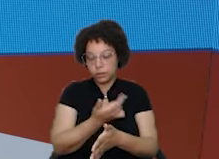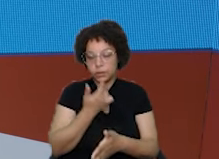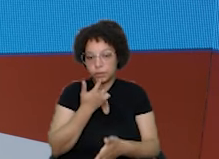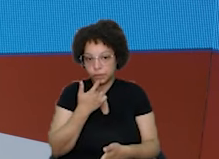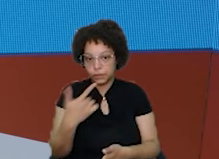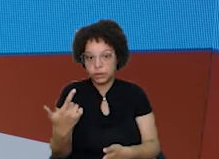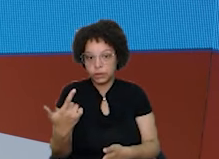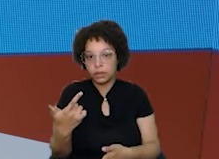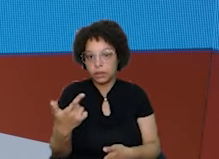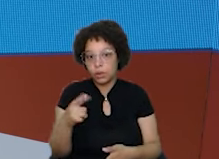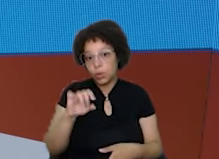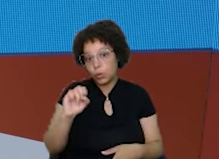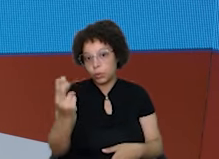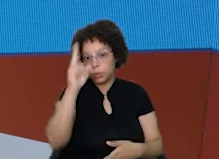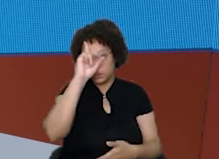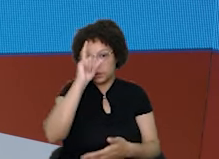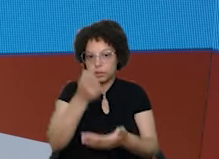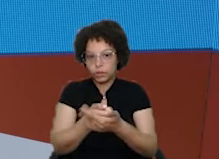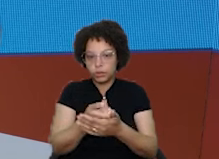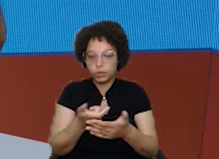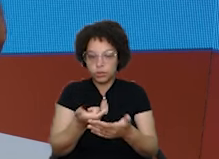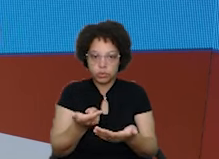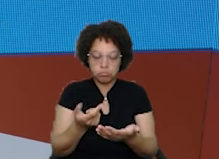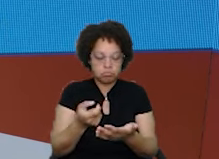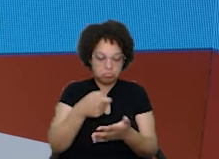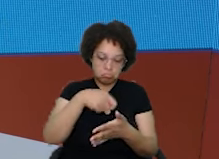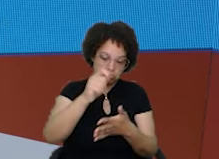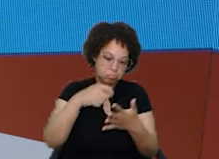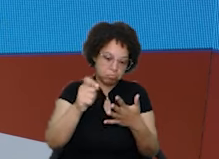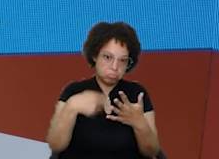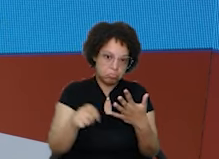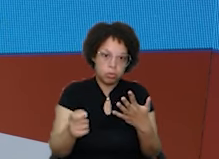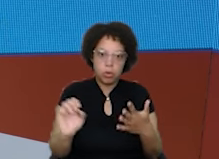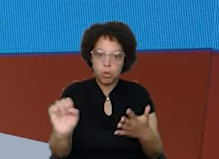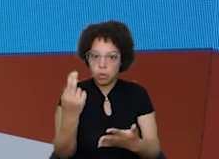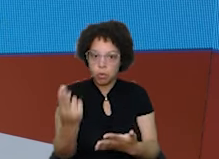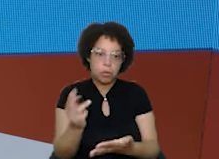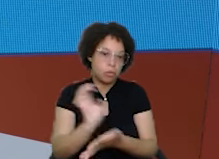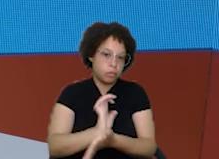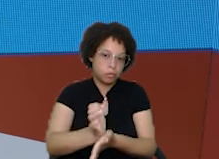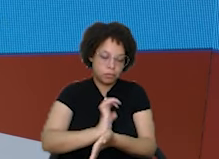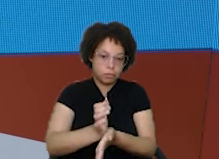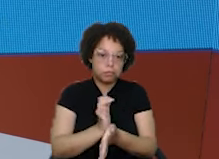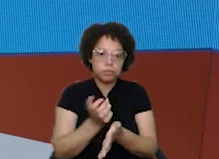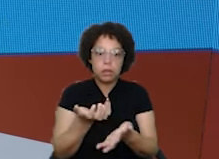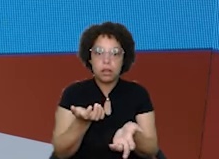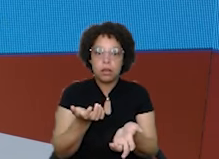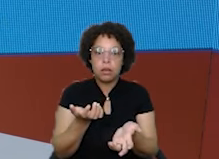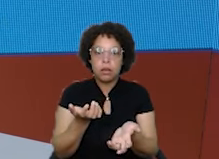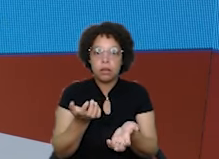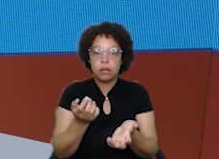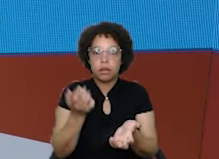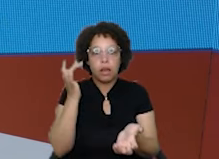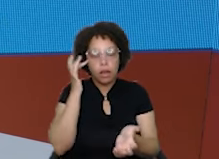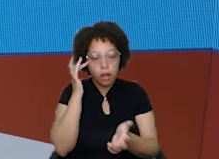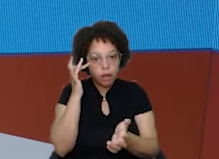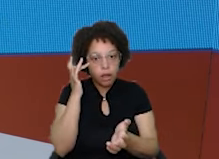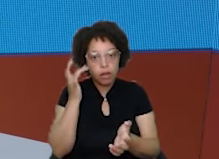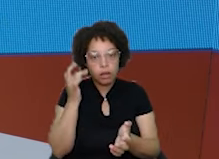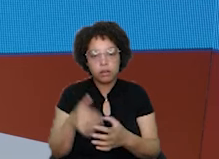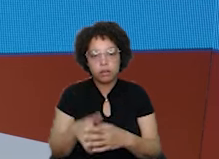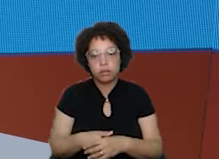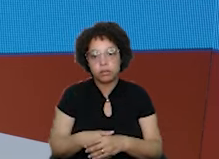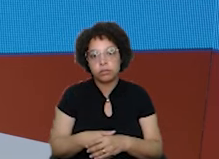Decidir sobre um determinado canal ou uma ferramenta ou alguma coisa nesse sentido eh eu acho que é é